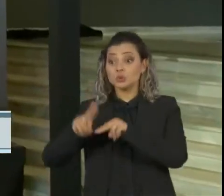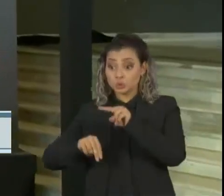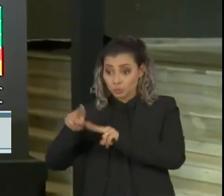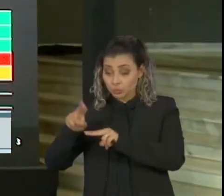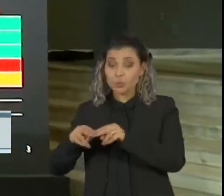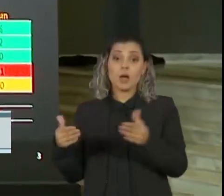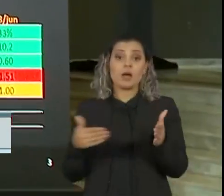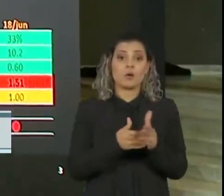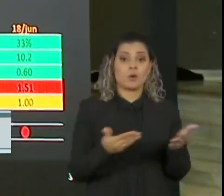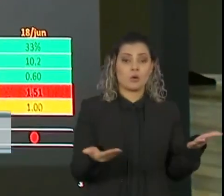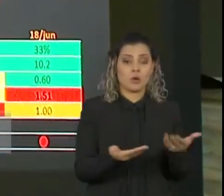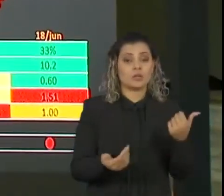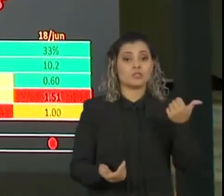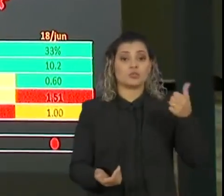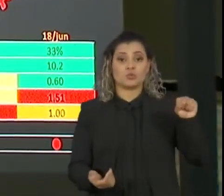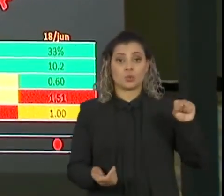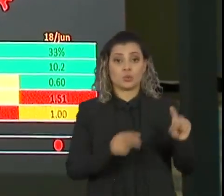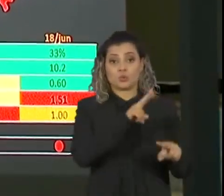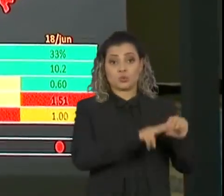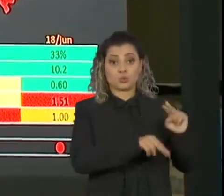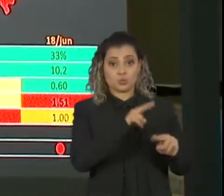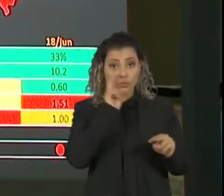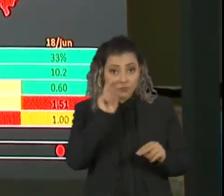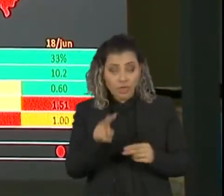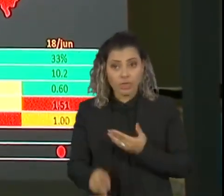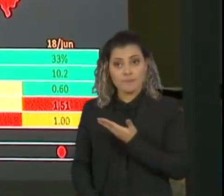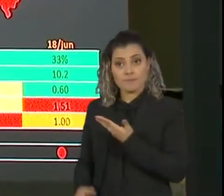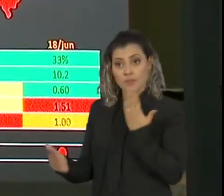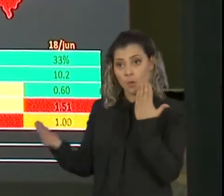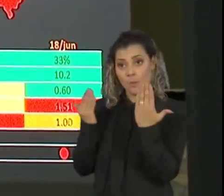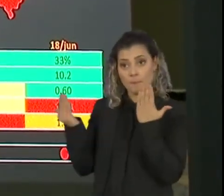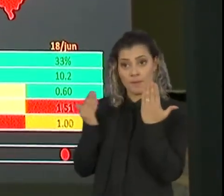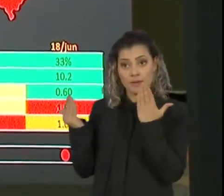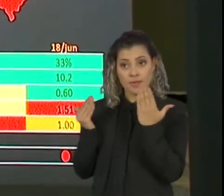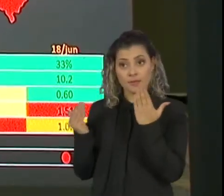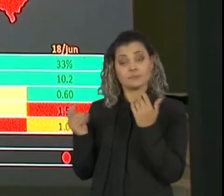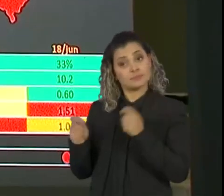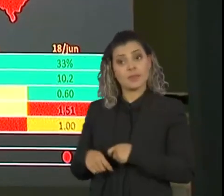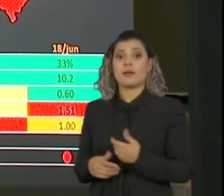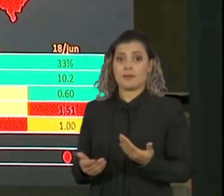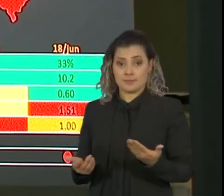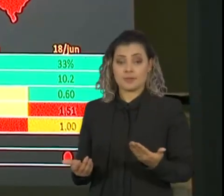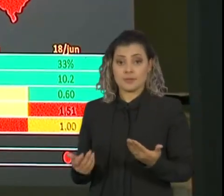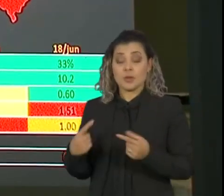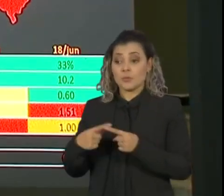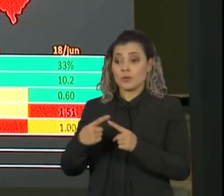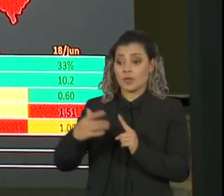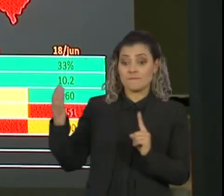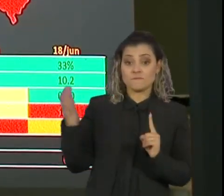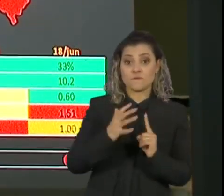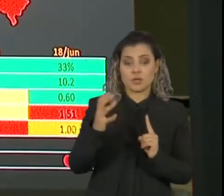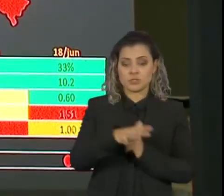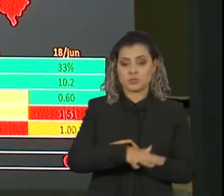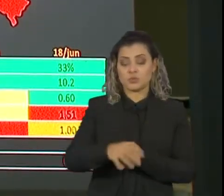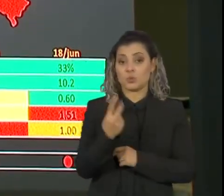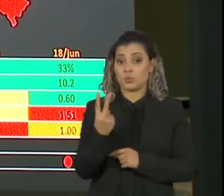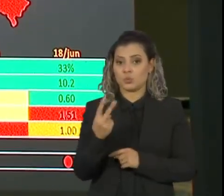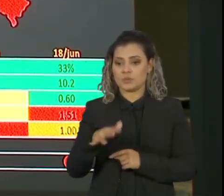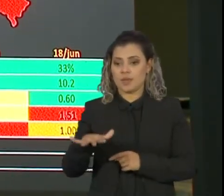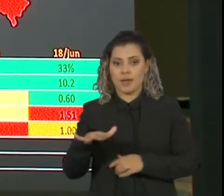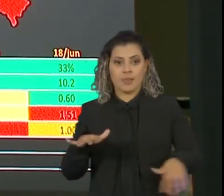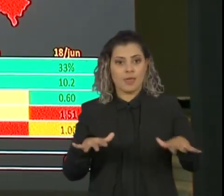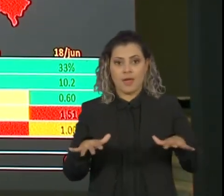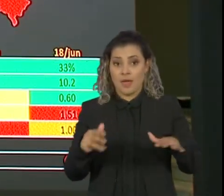18 de junho, portanto, a gente consegue verificar que o caso que impactou as duas regiões